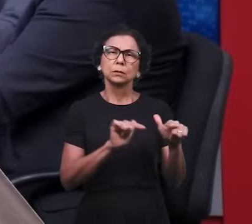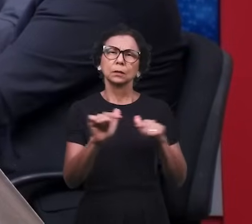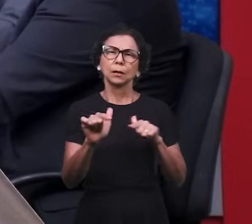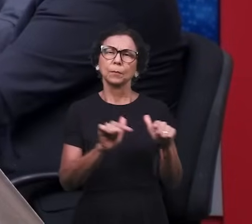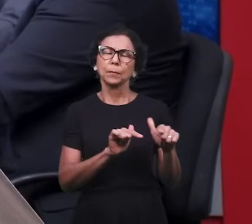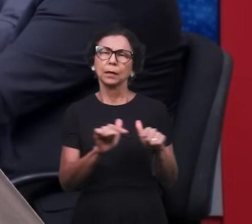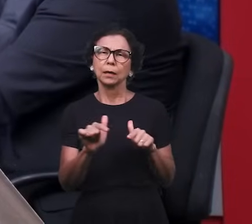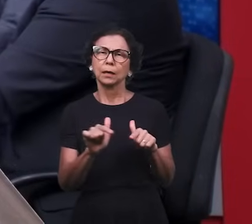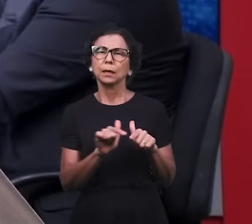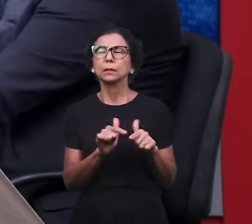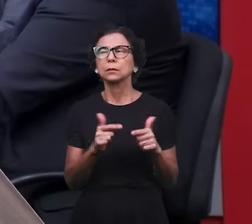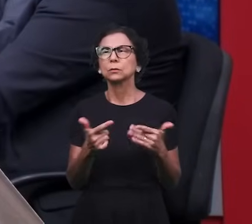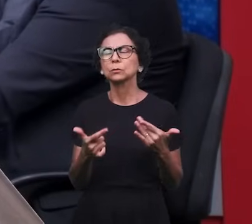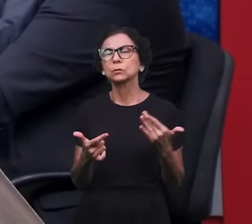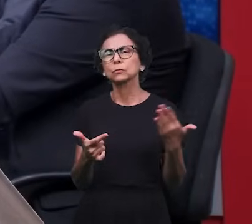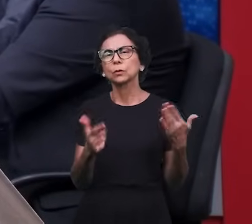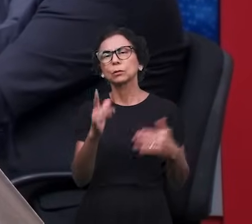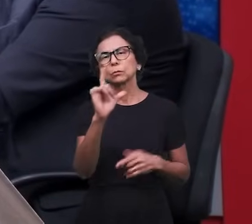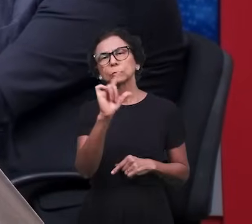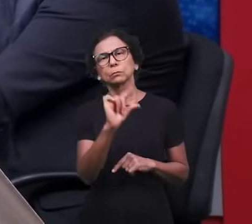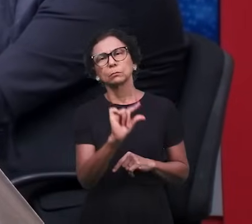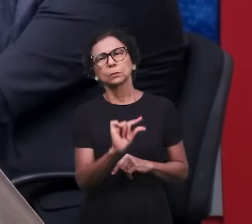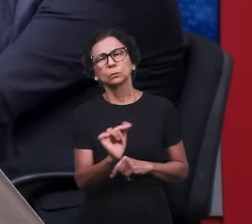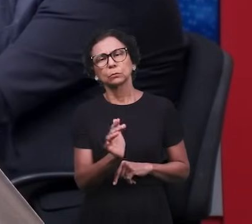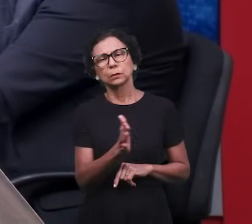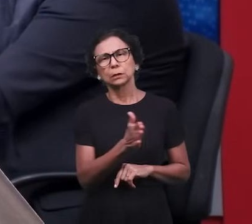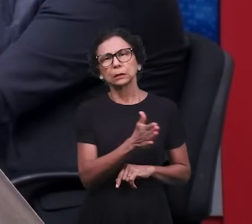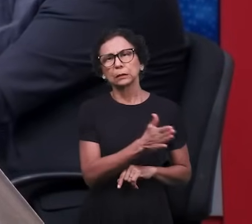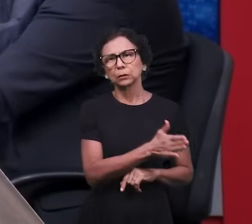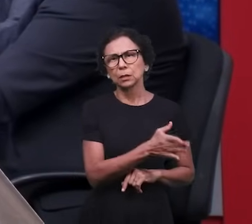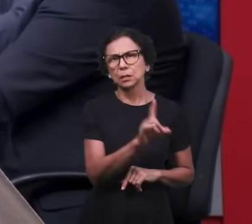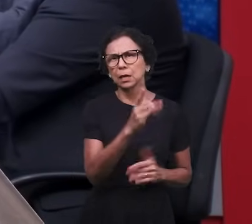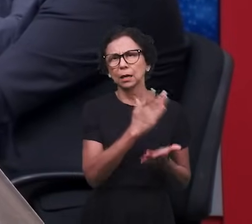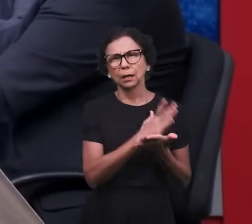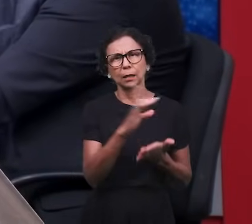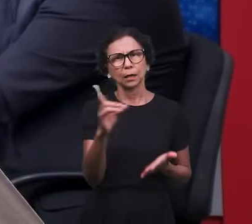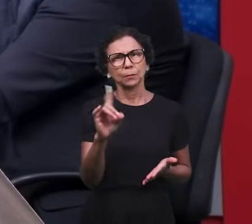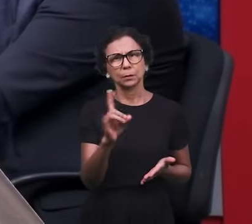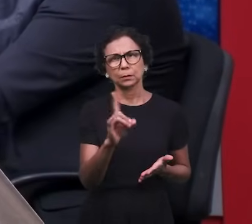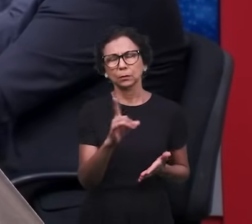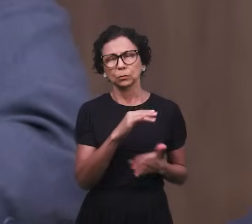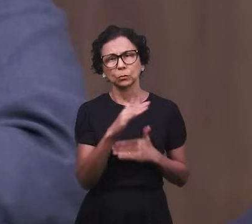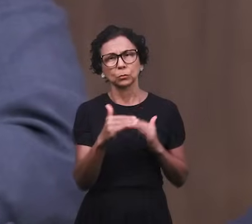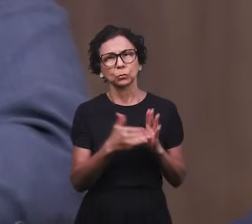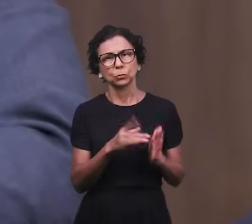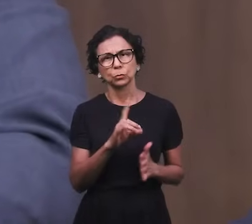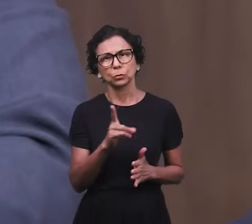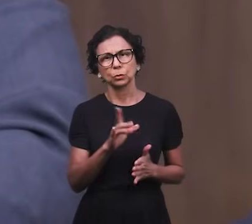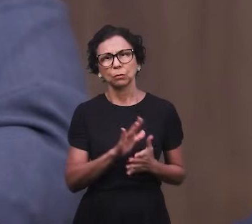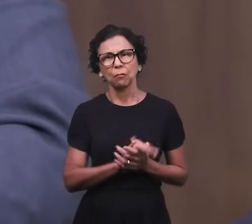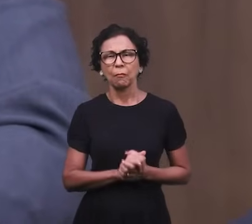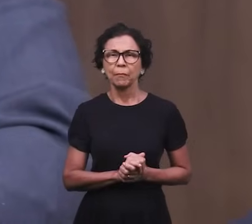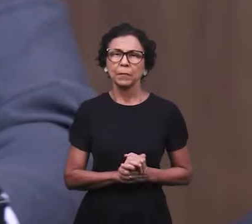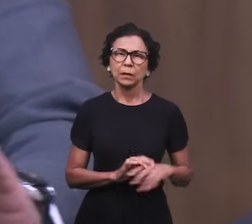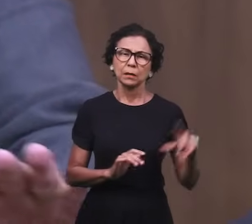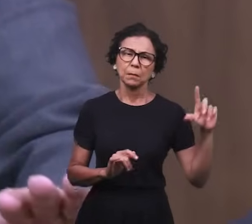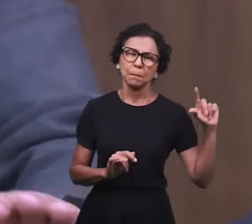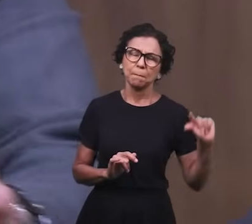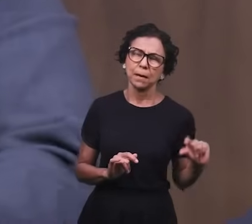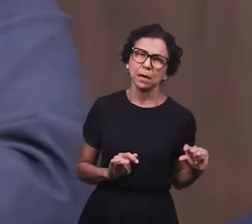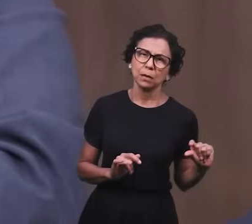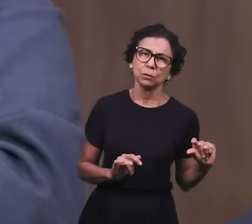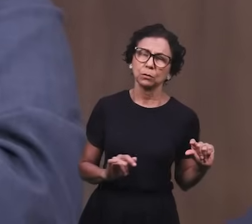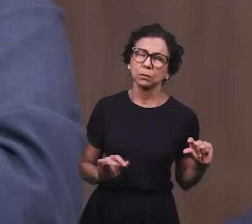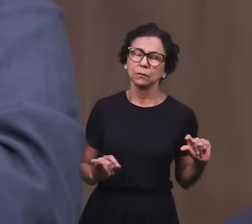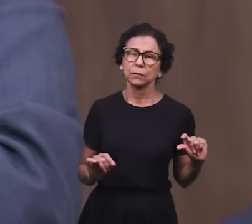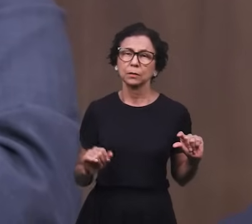empregos vão ficando mais deixados de lado. Às vezes ele nem acaba totalmente, mas ele vai tornando uma atividade mais